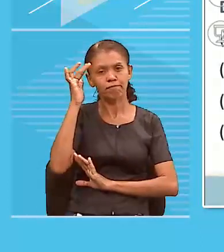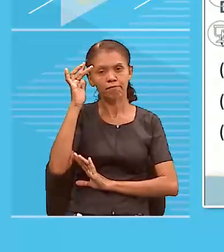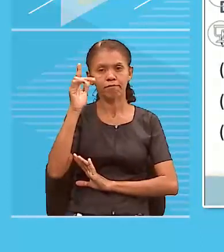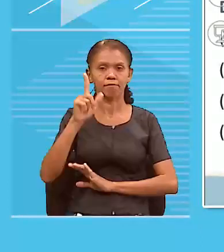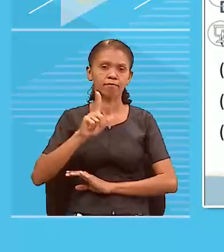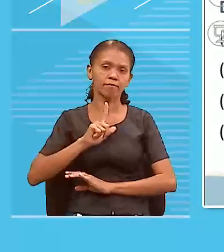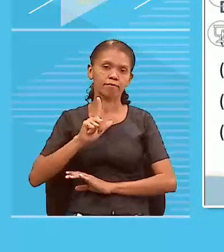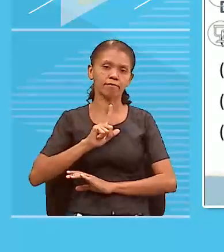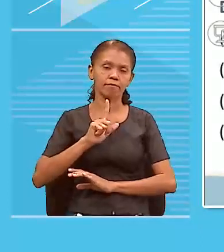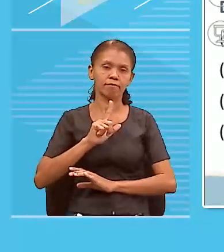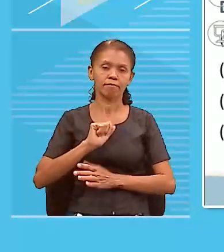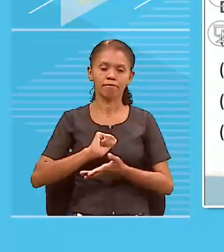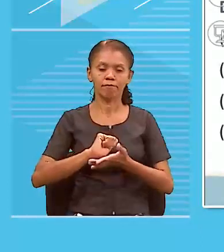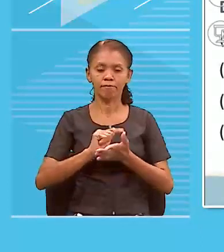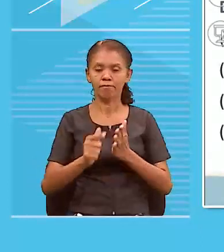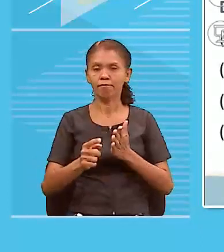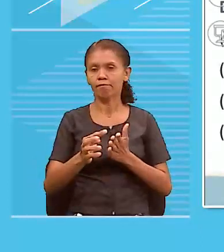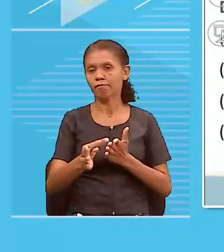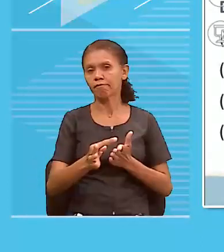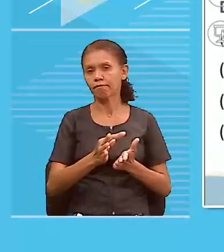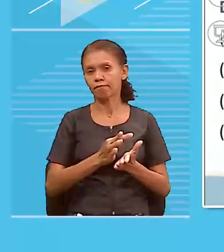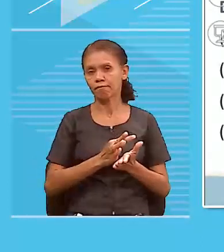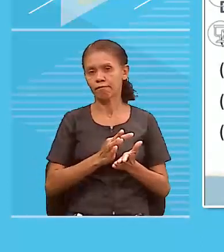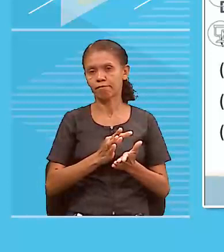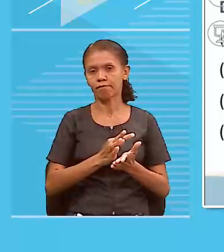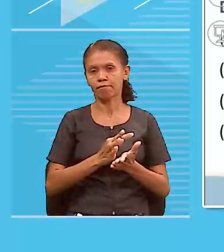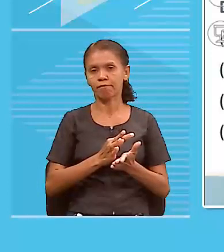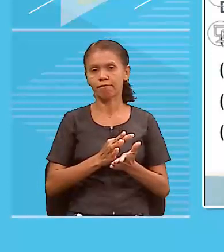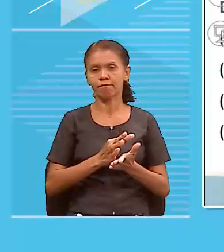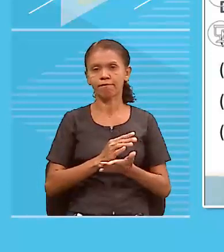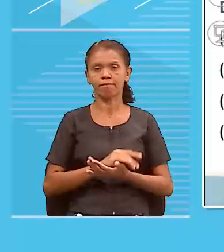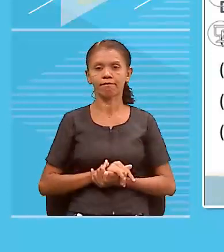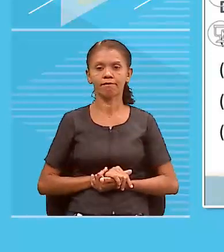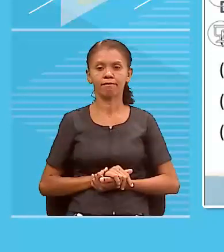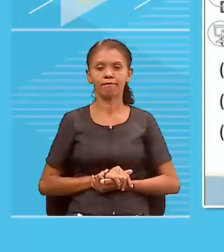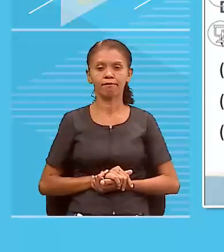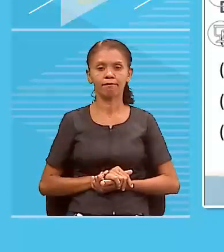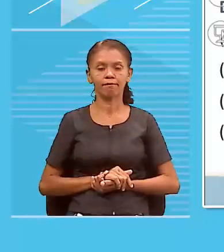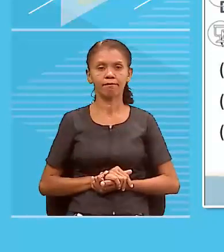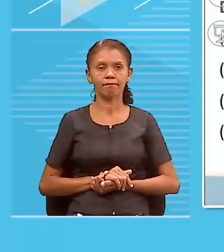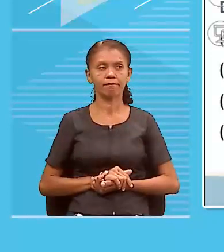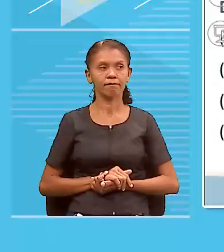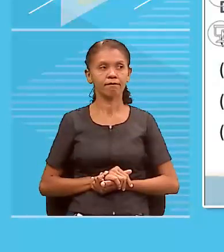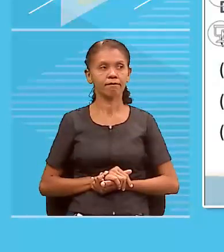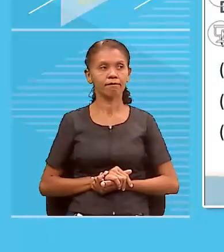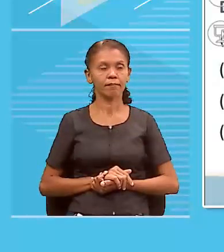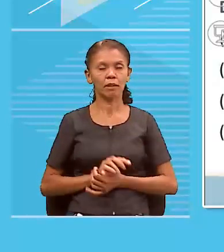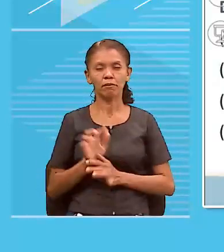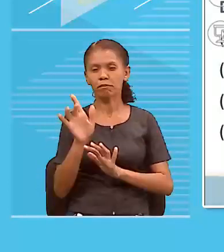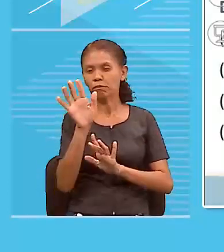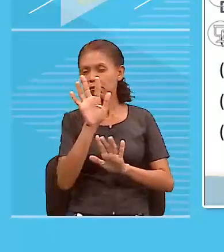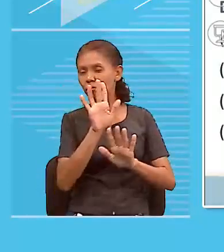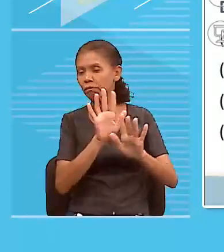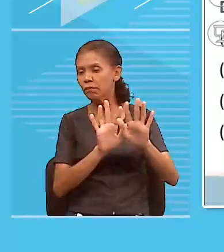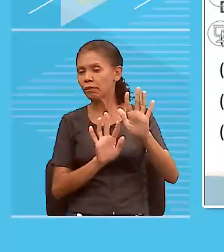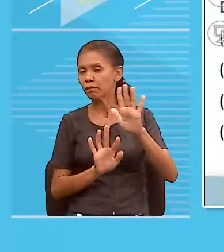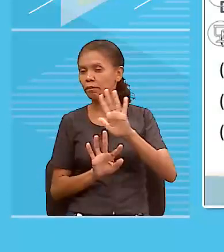textuais com esse padrona Mento ah ah eu tenho uma propaganda